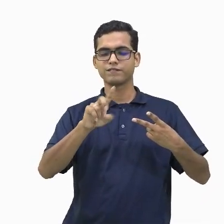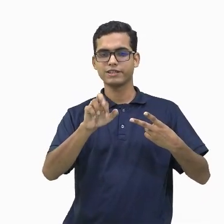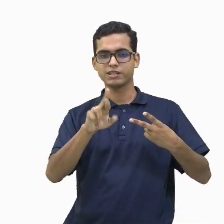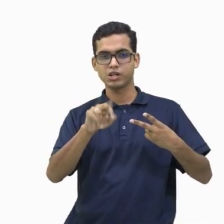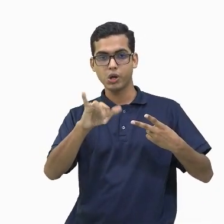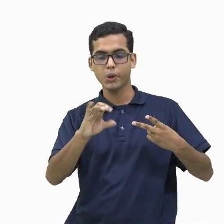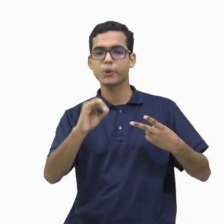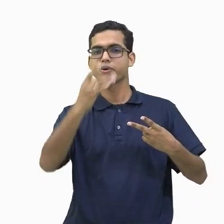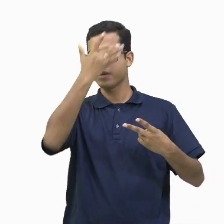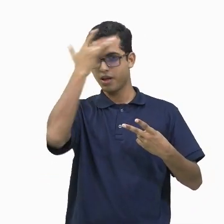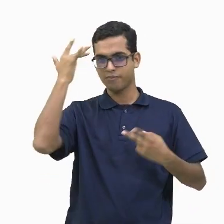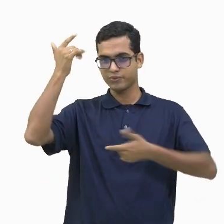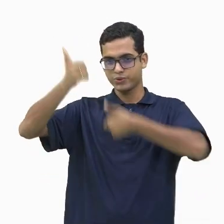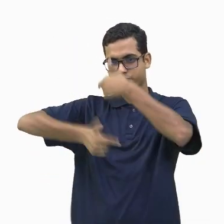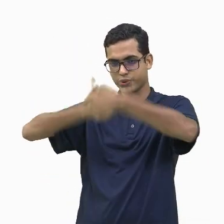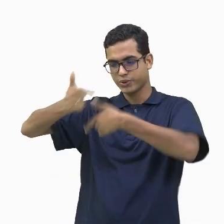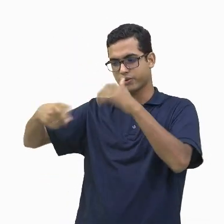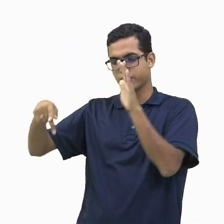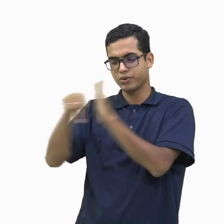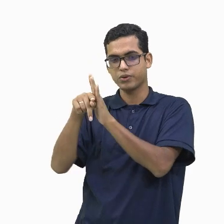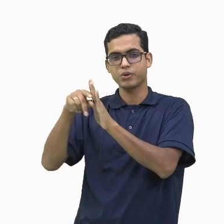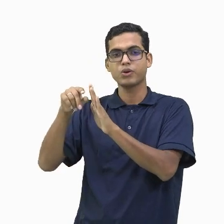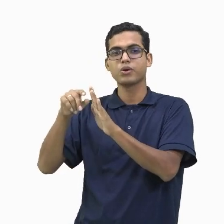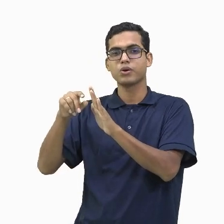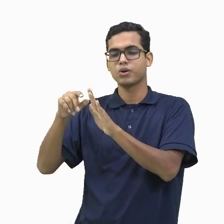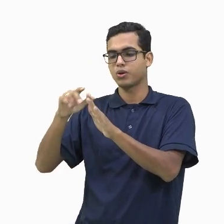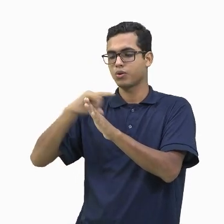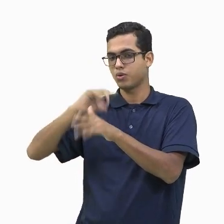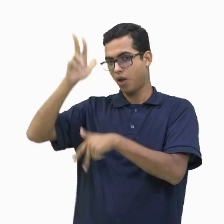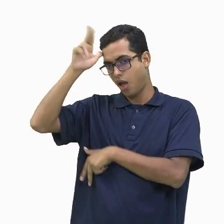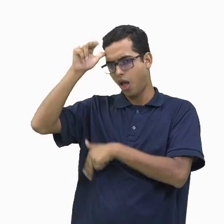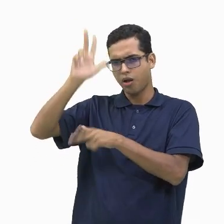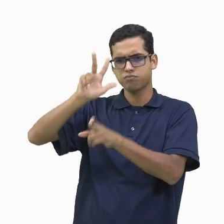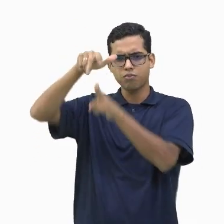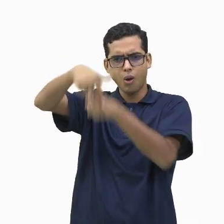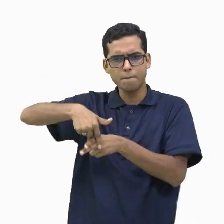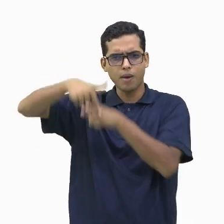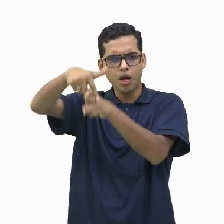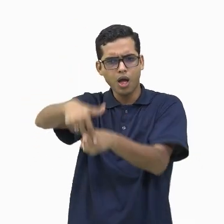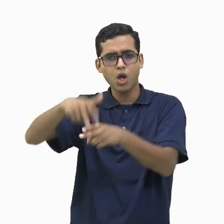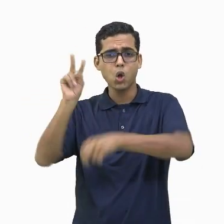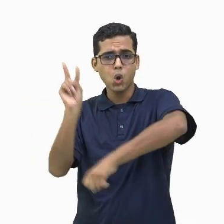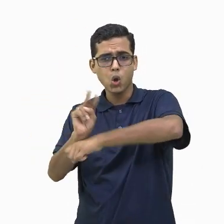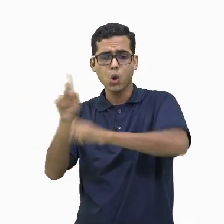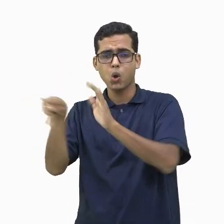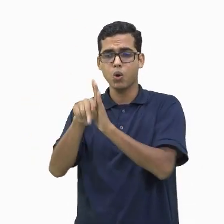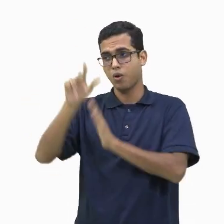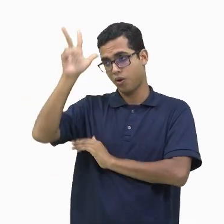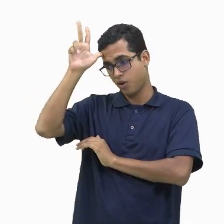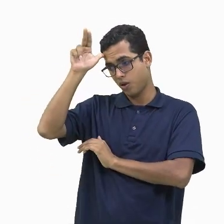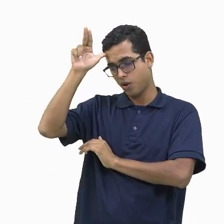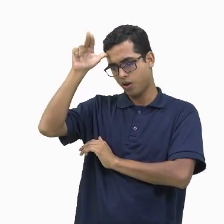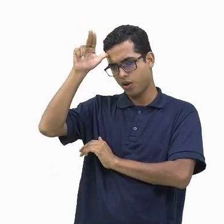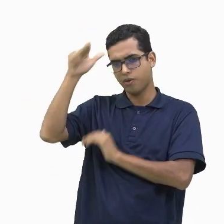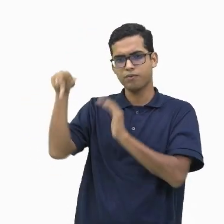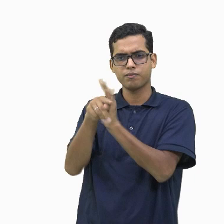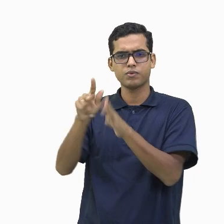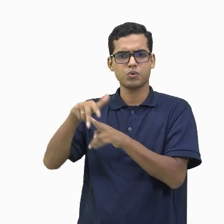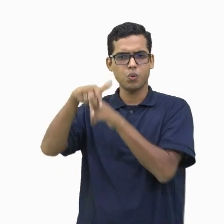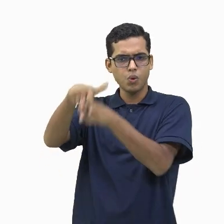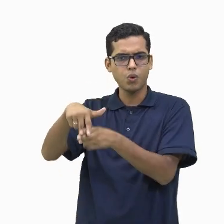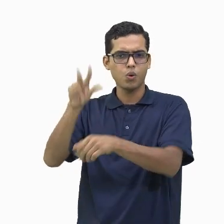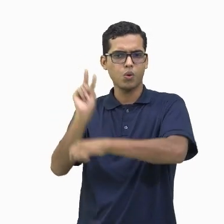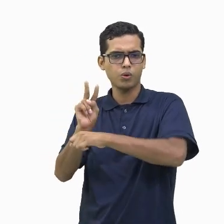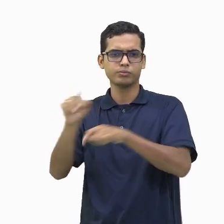que trabalha ali montando a cavalo, que manipula os cavalos, enfim. Duas palavras parônimas significam